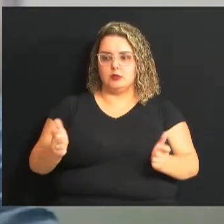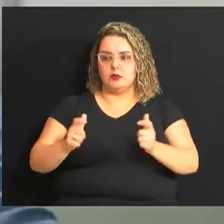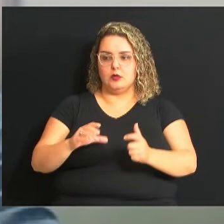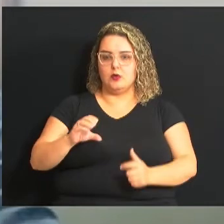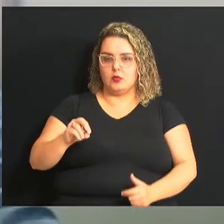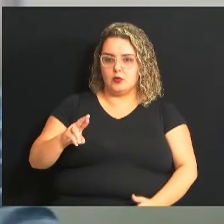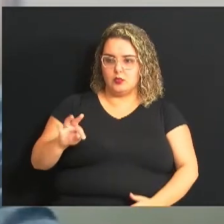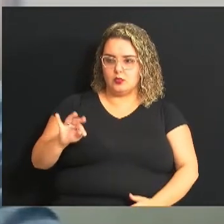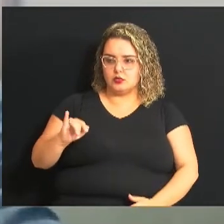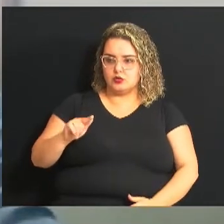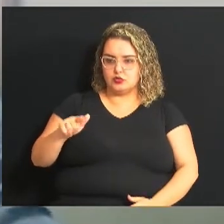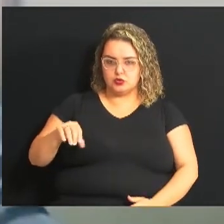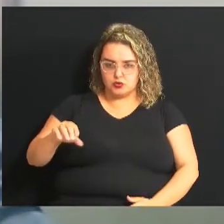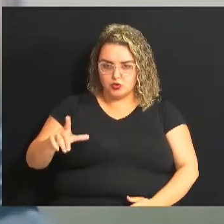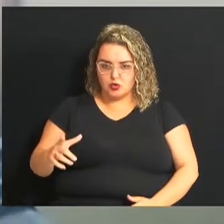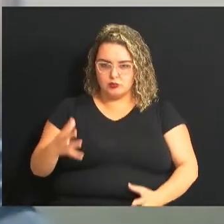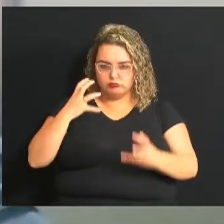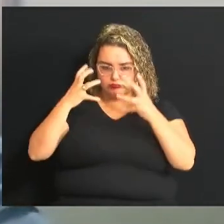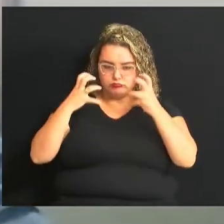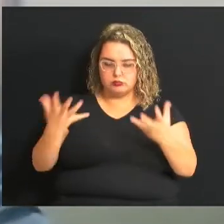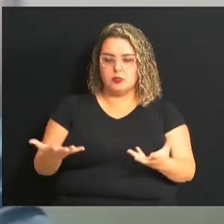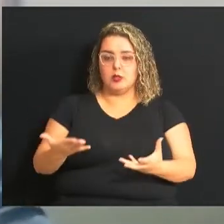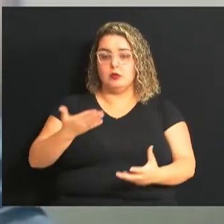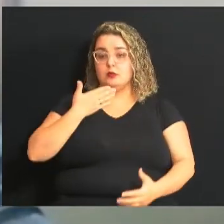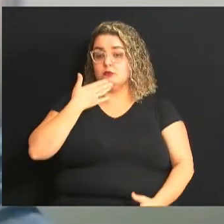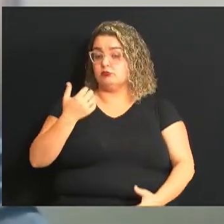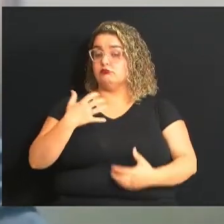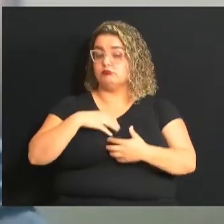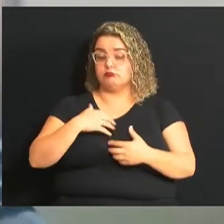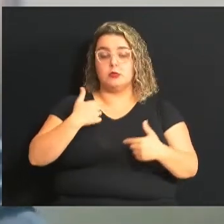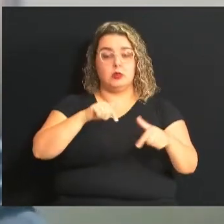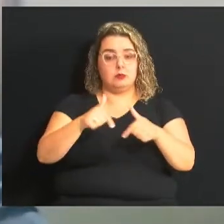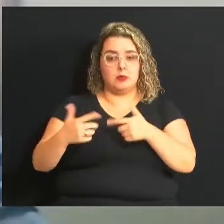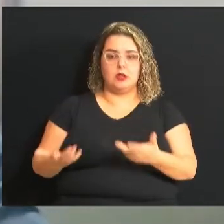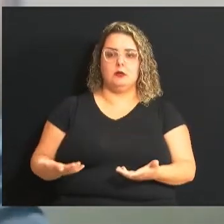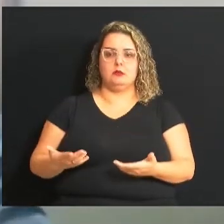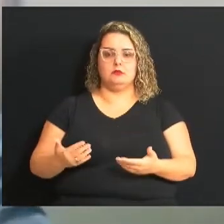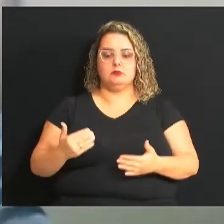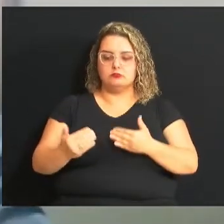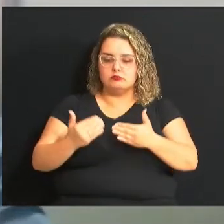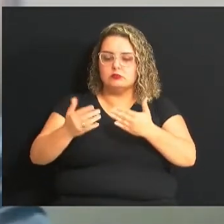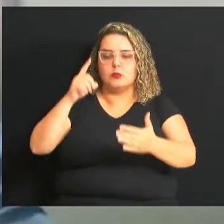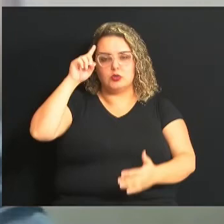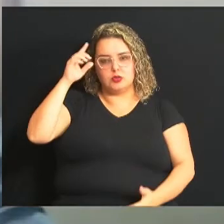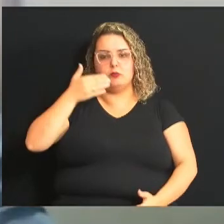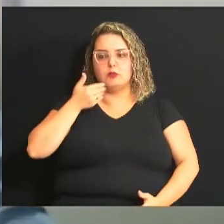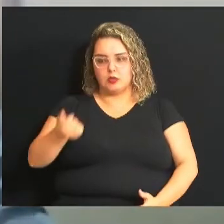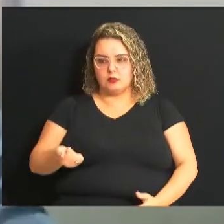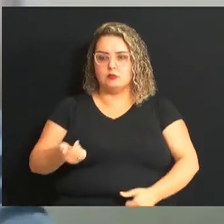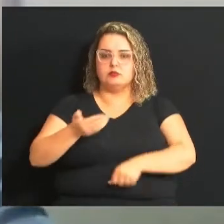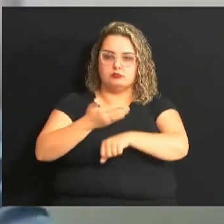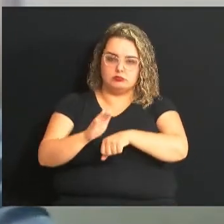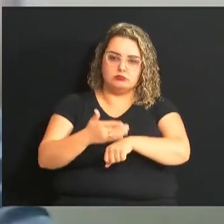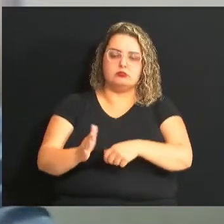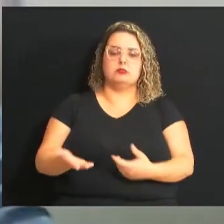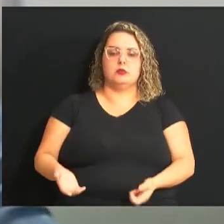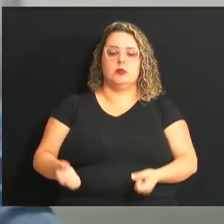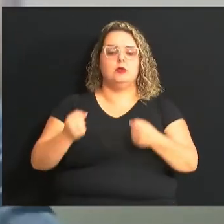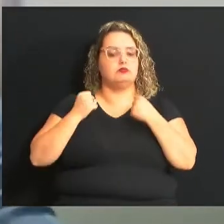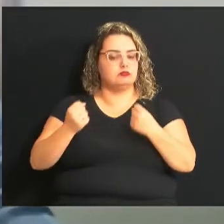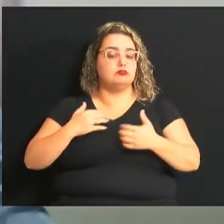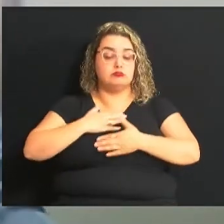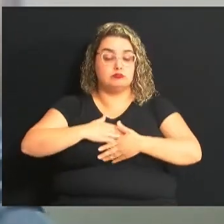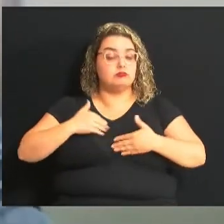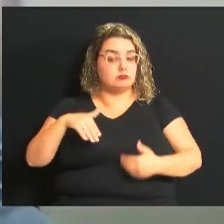diminuir o estresse, vai melhorar com que ele se sinta melhor para trabalhar, para render melhor o dia dele, para ele estar praticando atividade física com mais prazer.